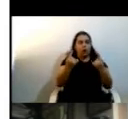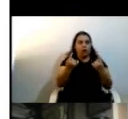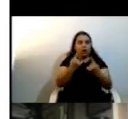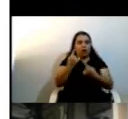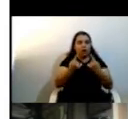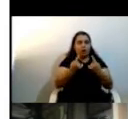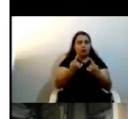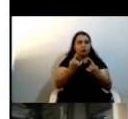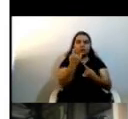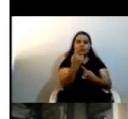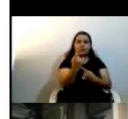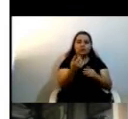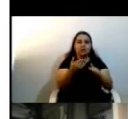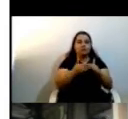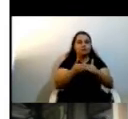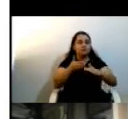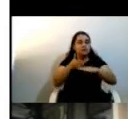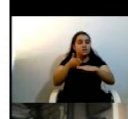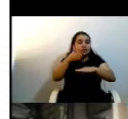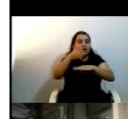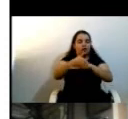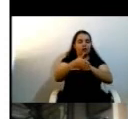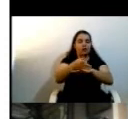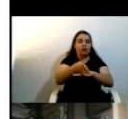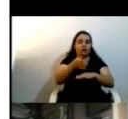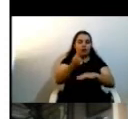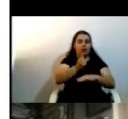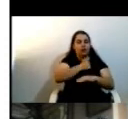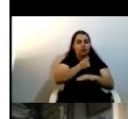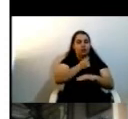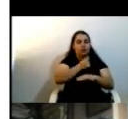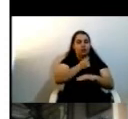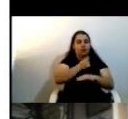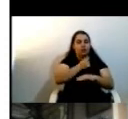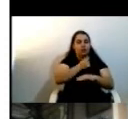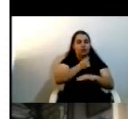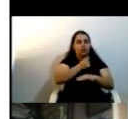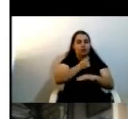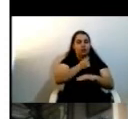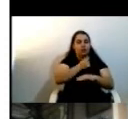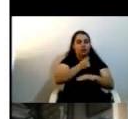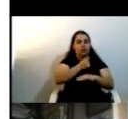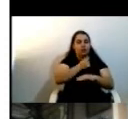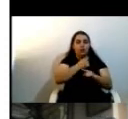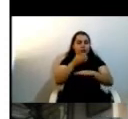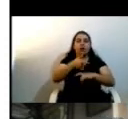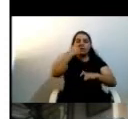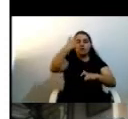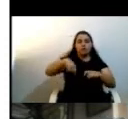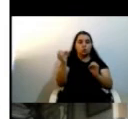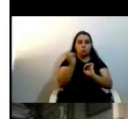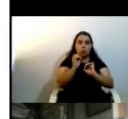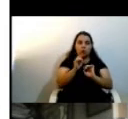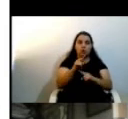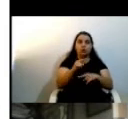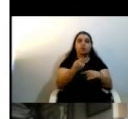existem aqui falta de acessibilidade à habitação. A habitação, por um lado, não tem condições de acessibilidade física